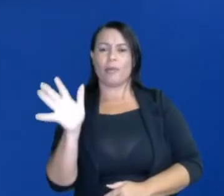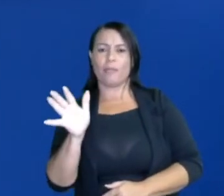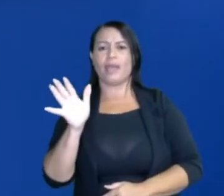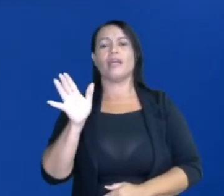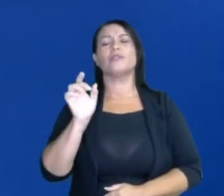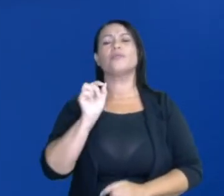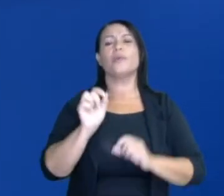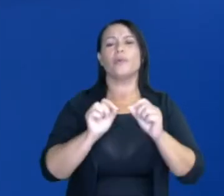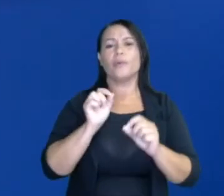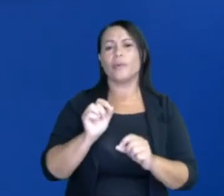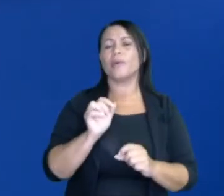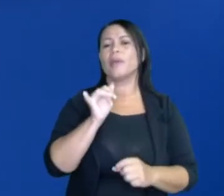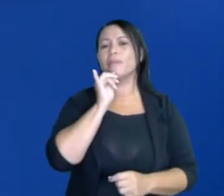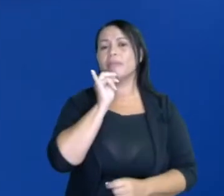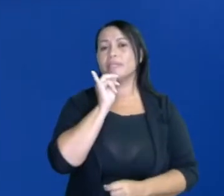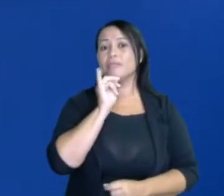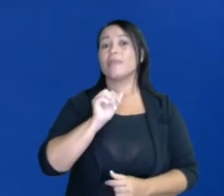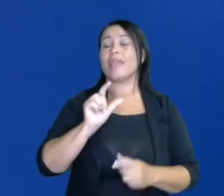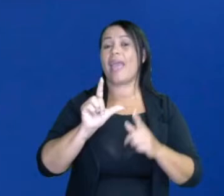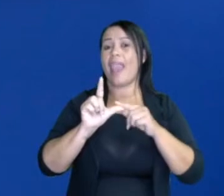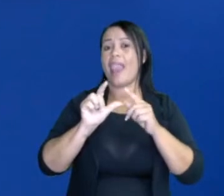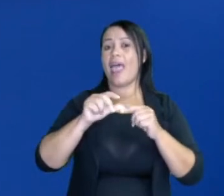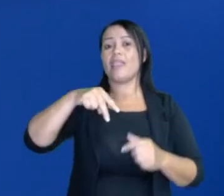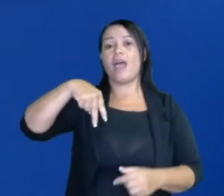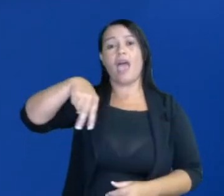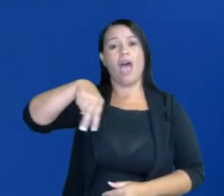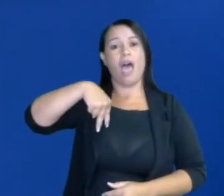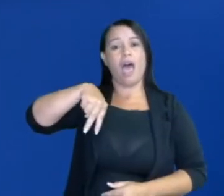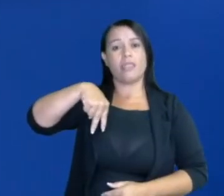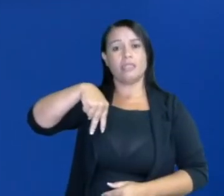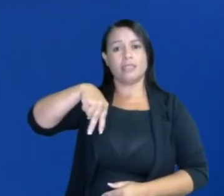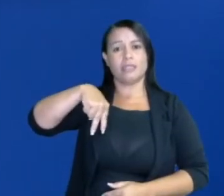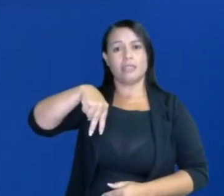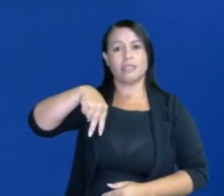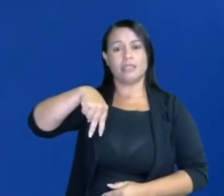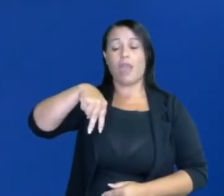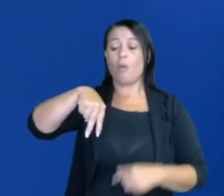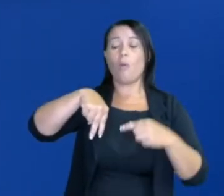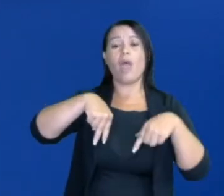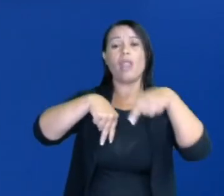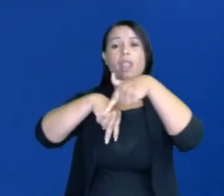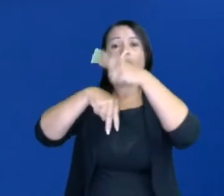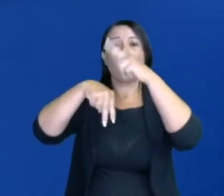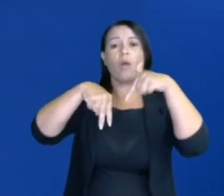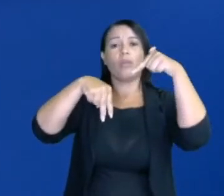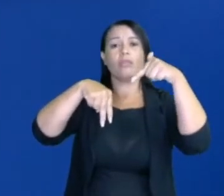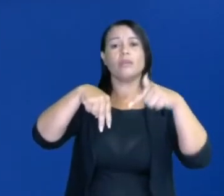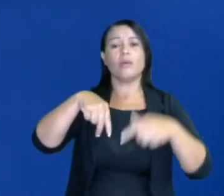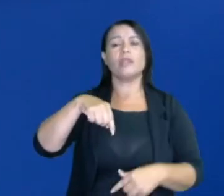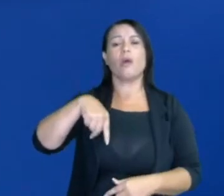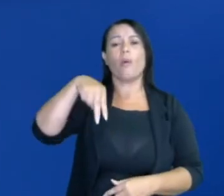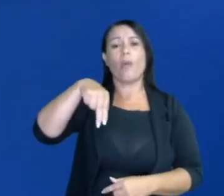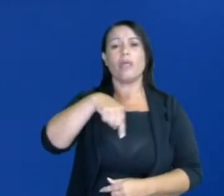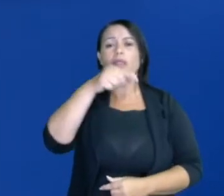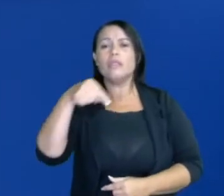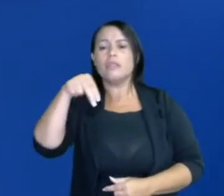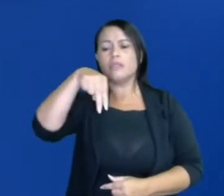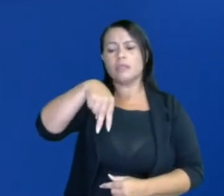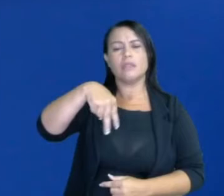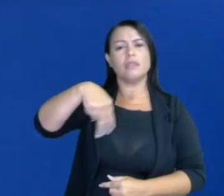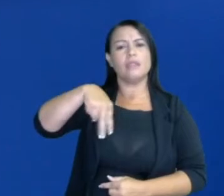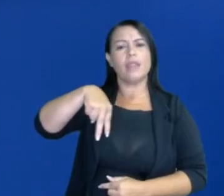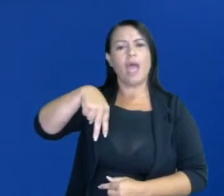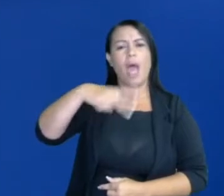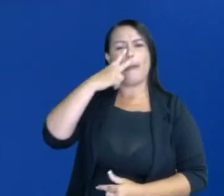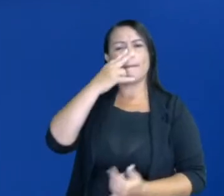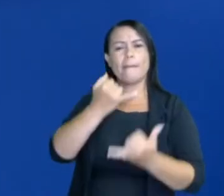em português, que é a letra N, que é a letrinha, o N com o tio em cima. Esse N, ele tem o